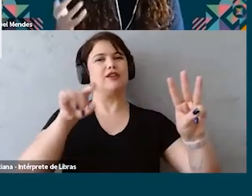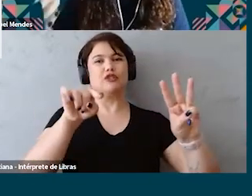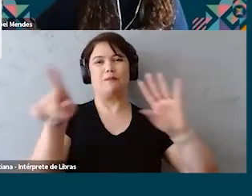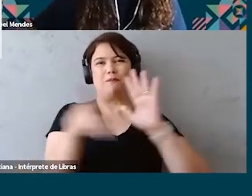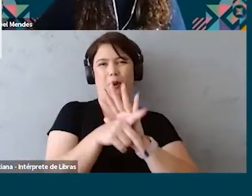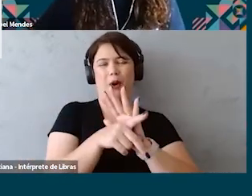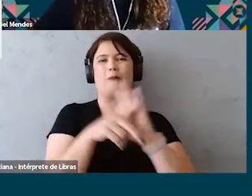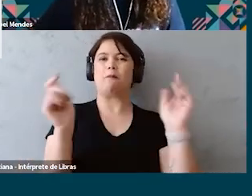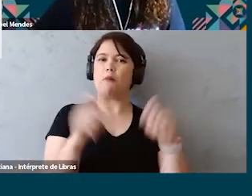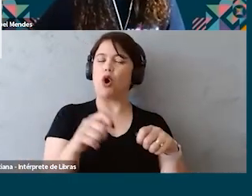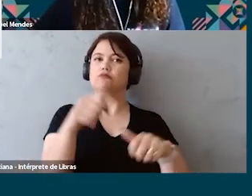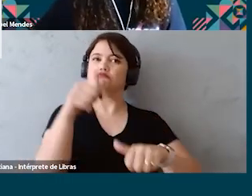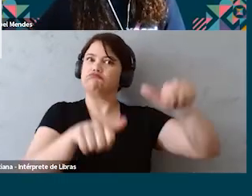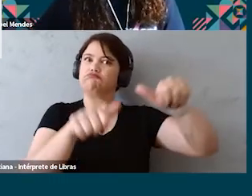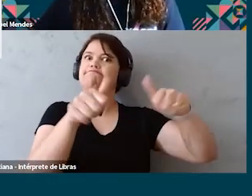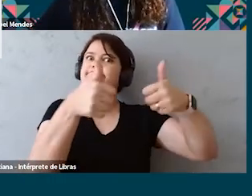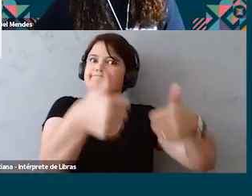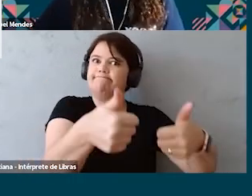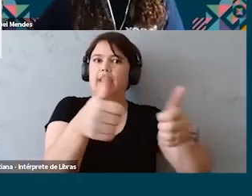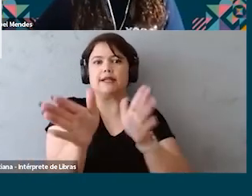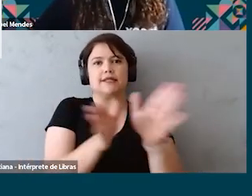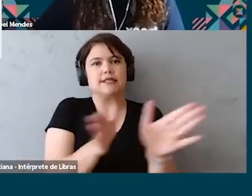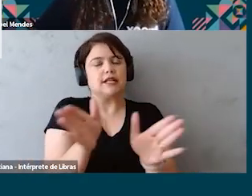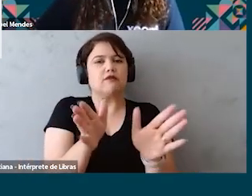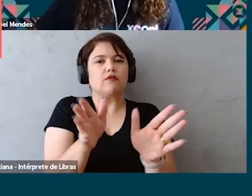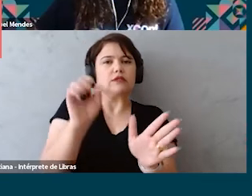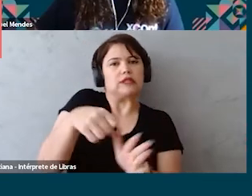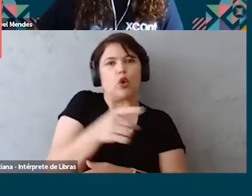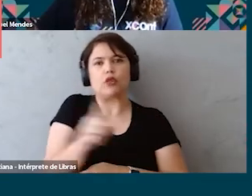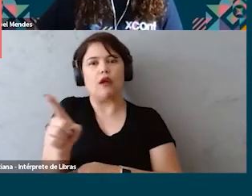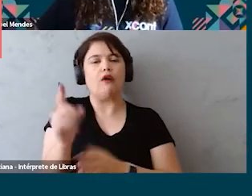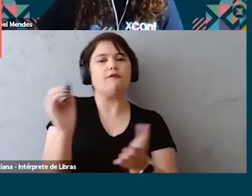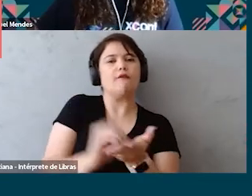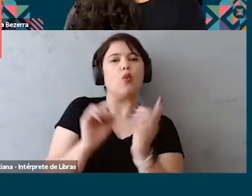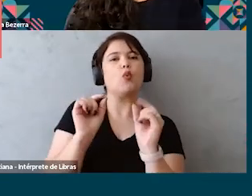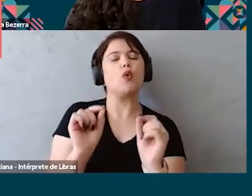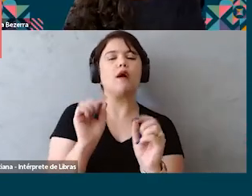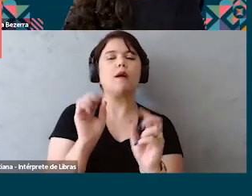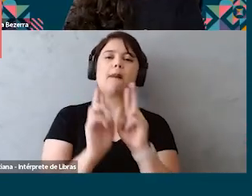e-commerce, enfim, está sendo bem, está acessível para ele ou não.